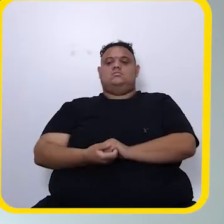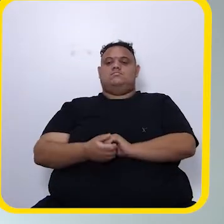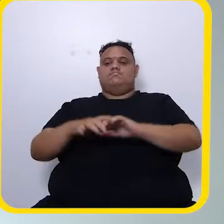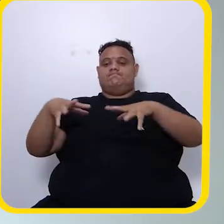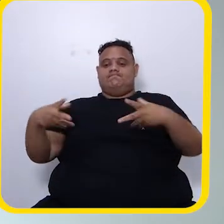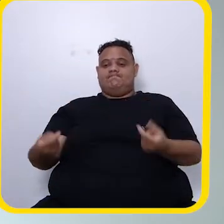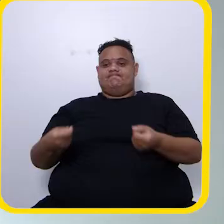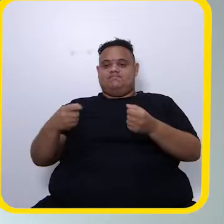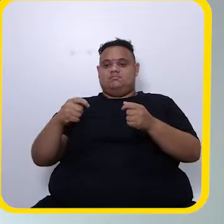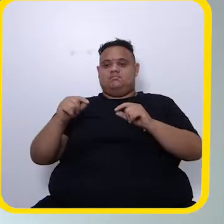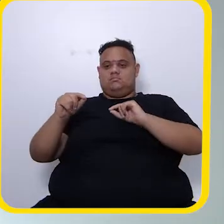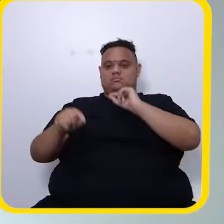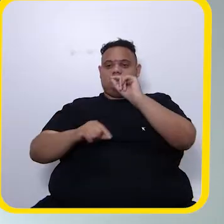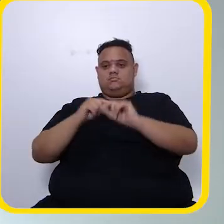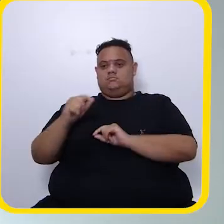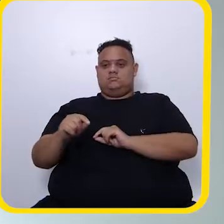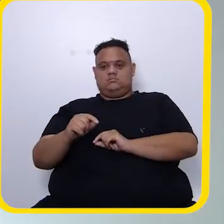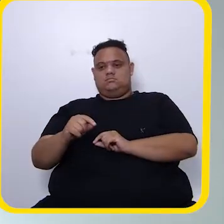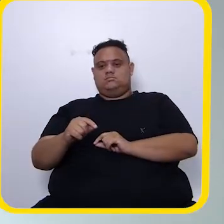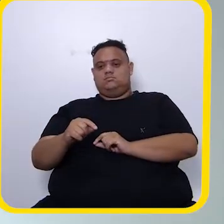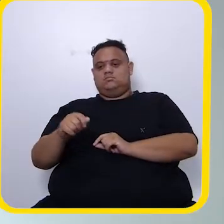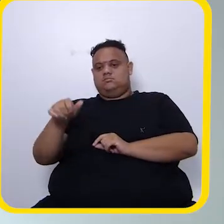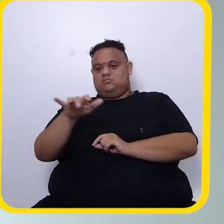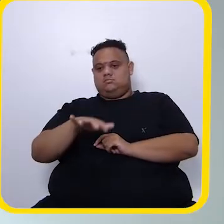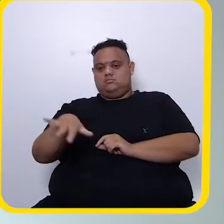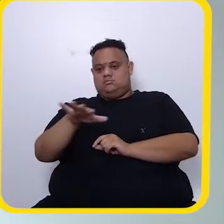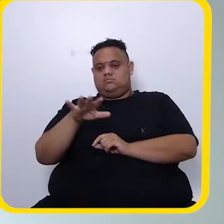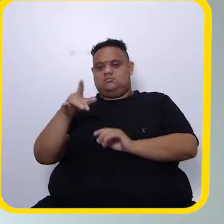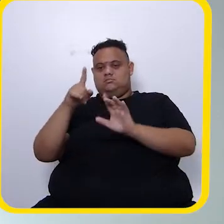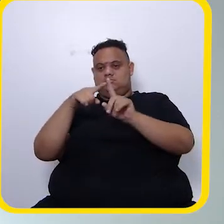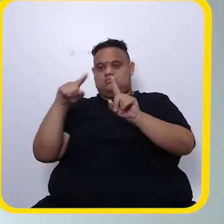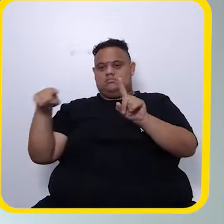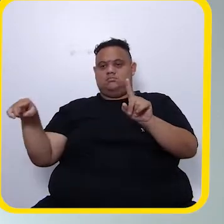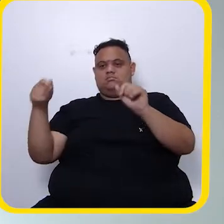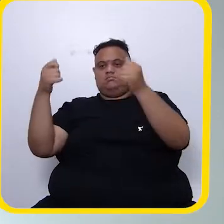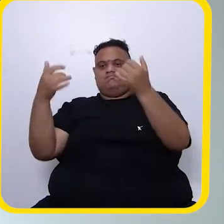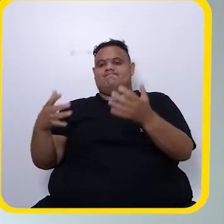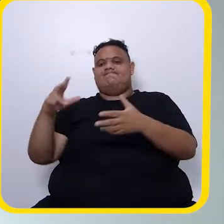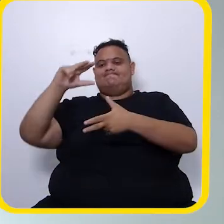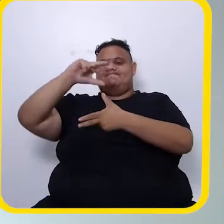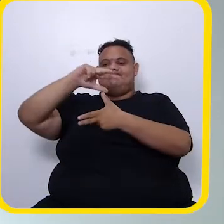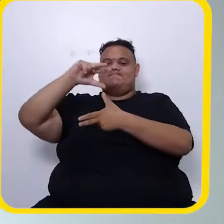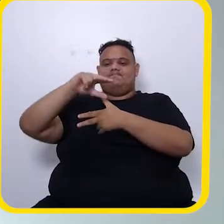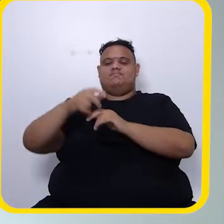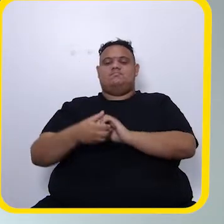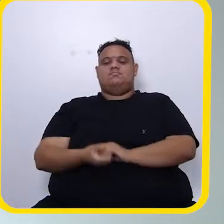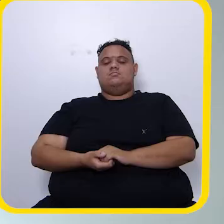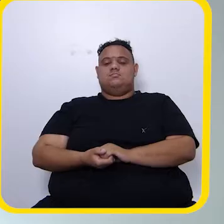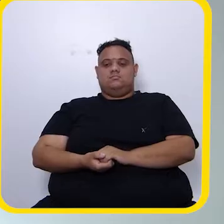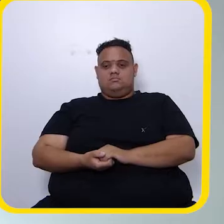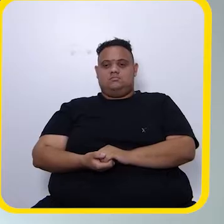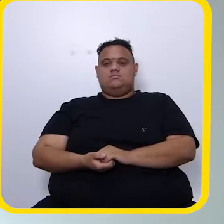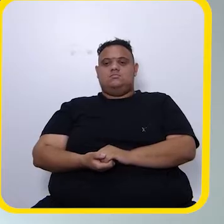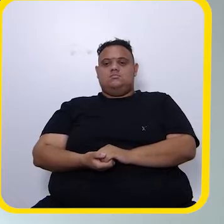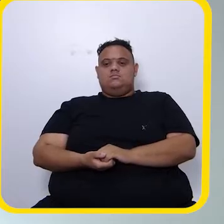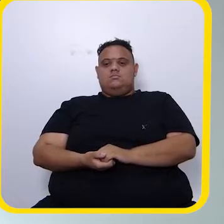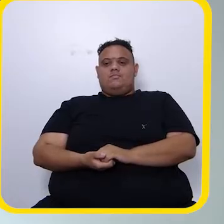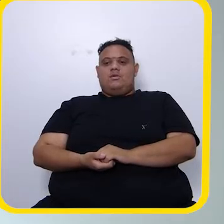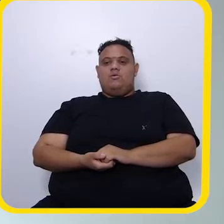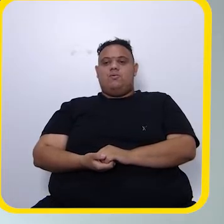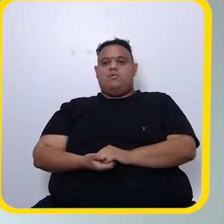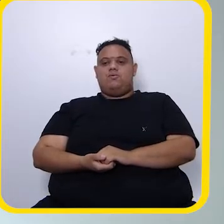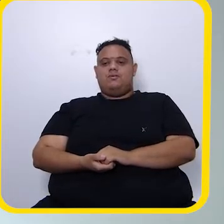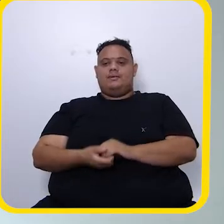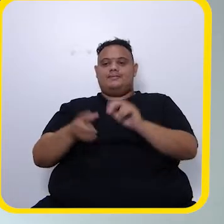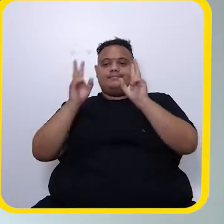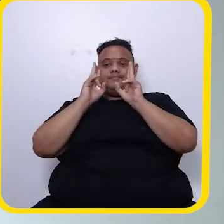Então, essa parte se restringe, né, essa tabela, a América Central Continental. E olha